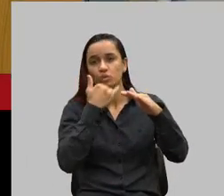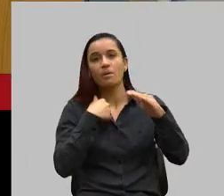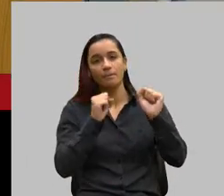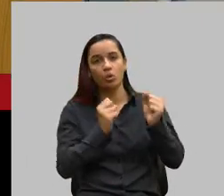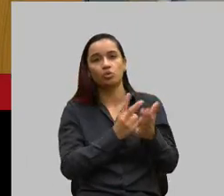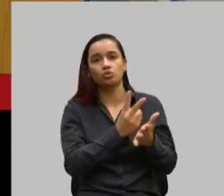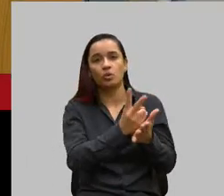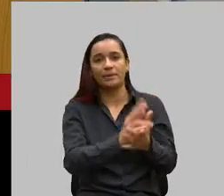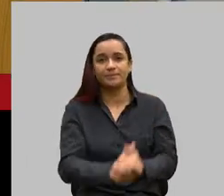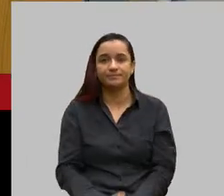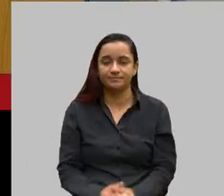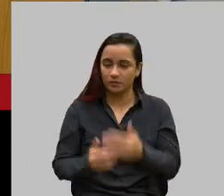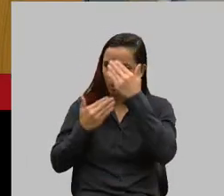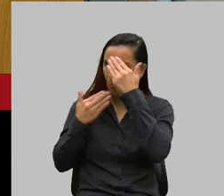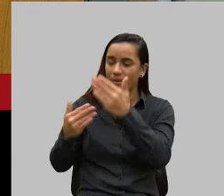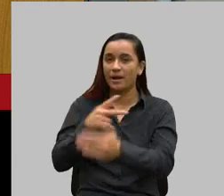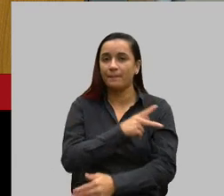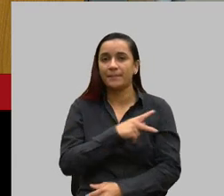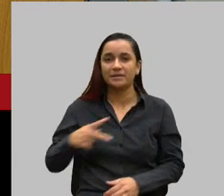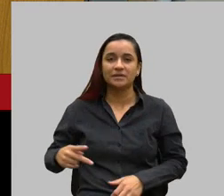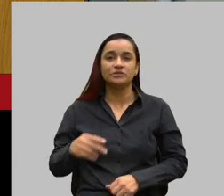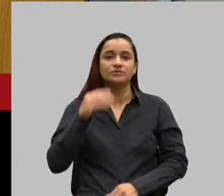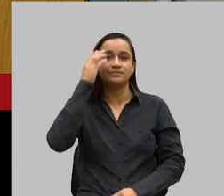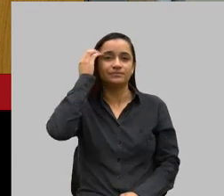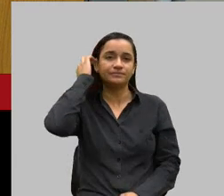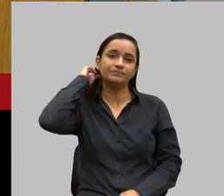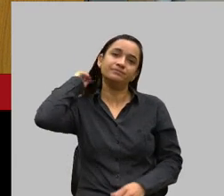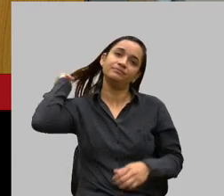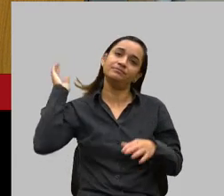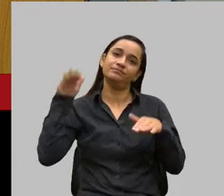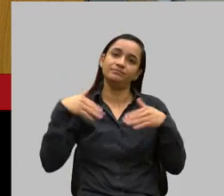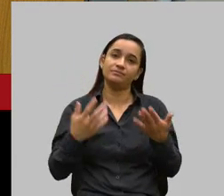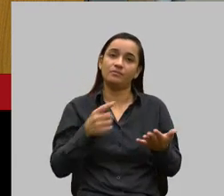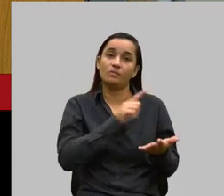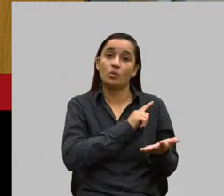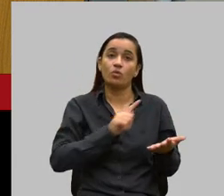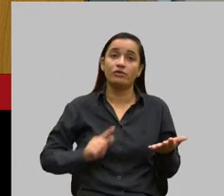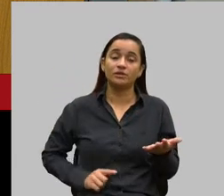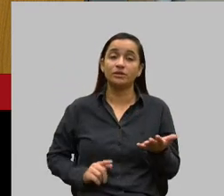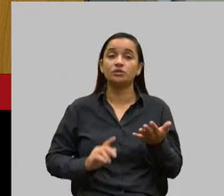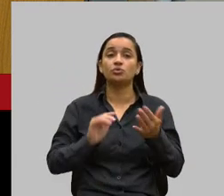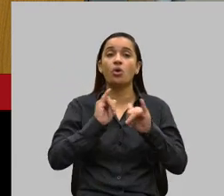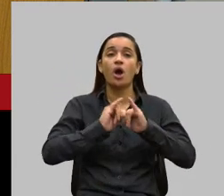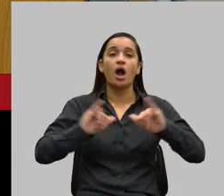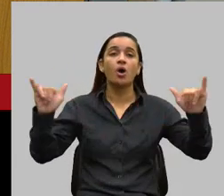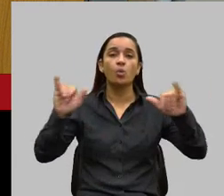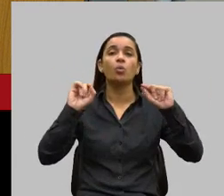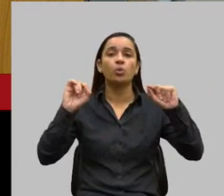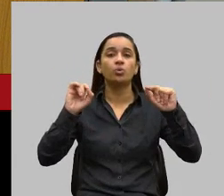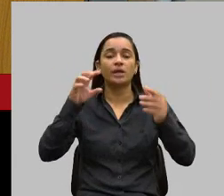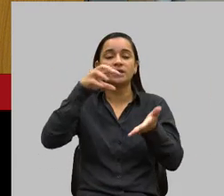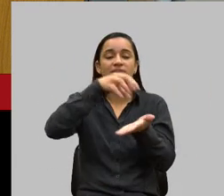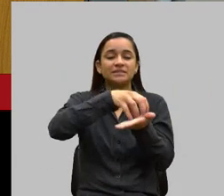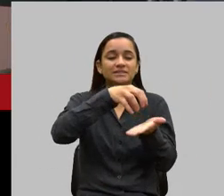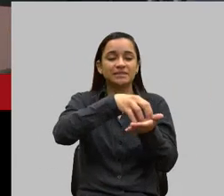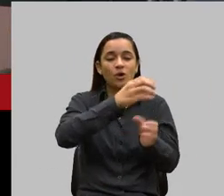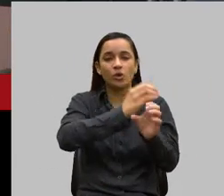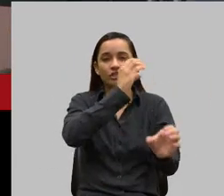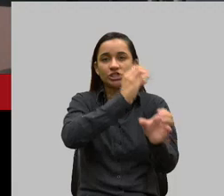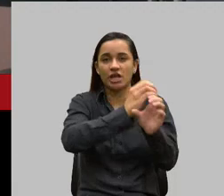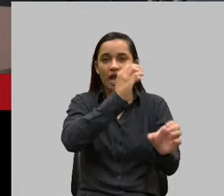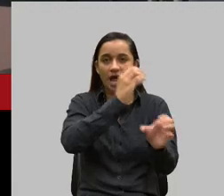Presidente eh Governador anunciou um centro de engenharia em Contagem agora da